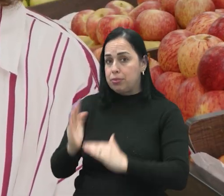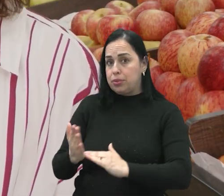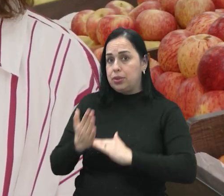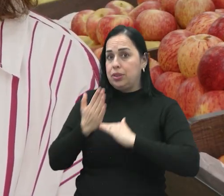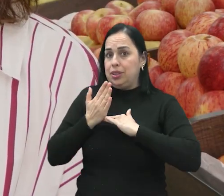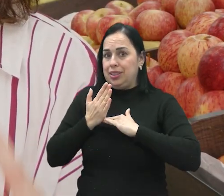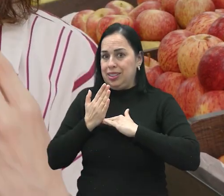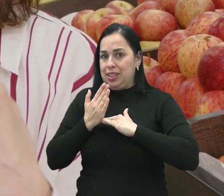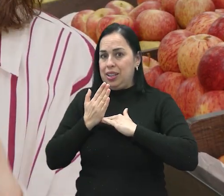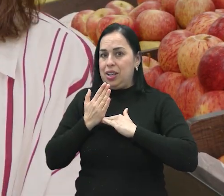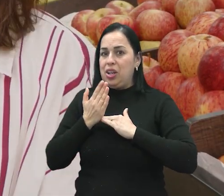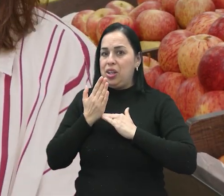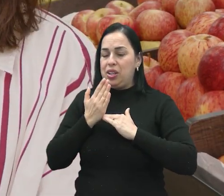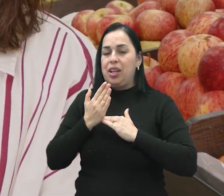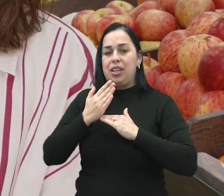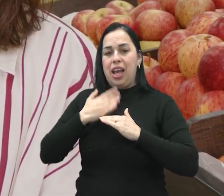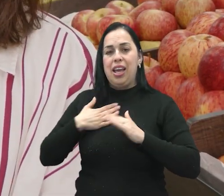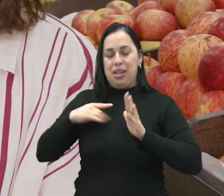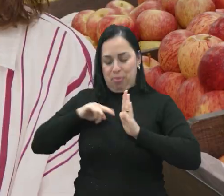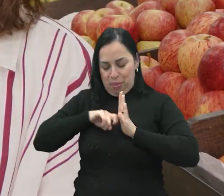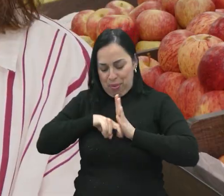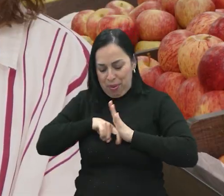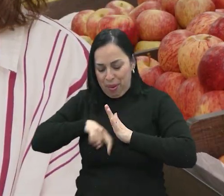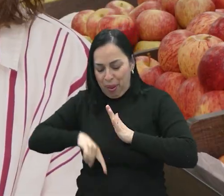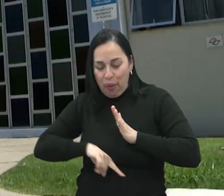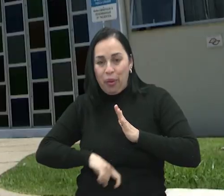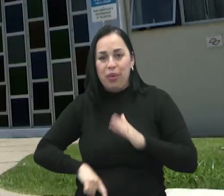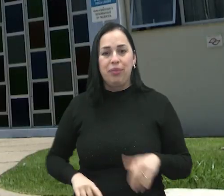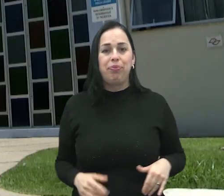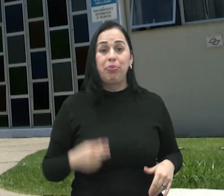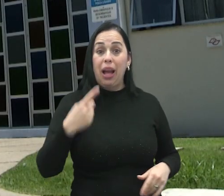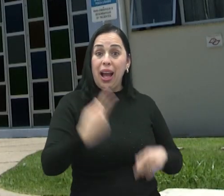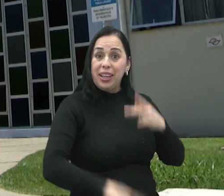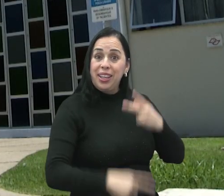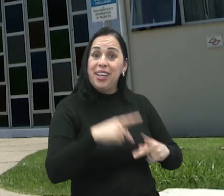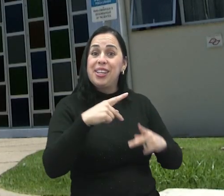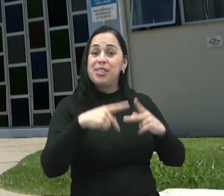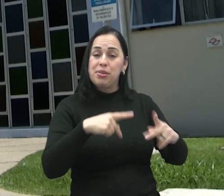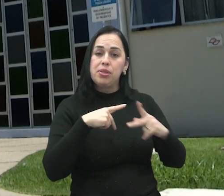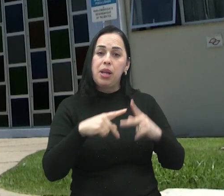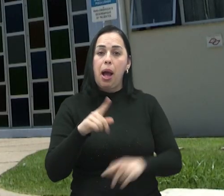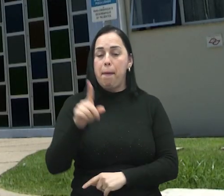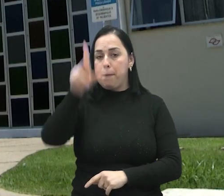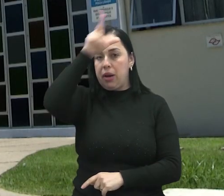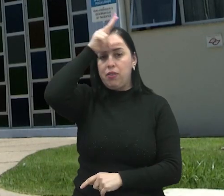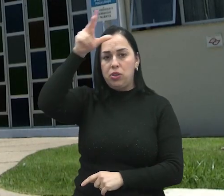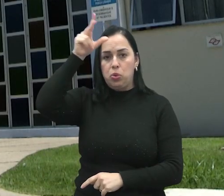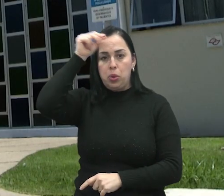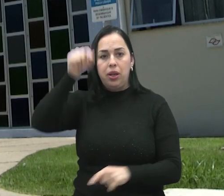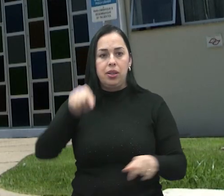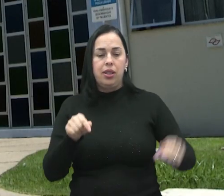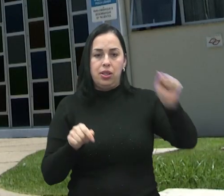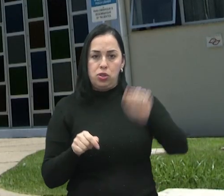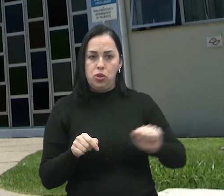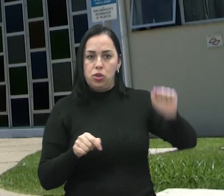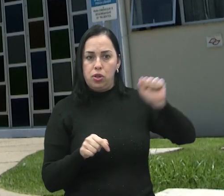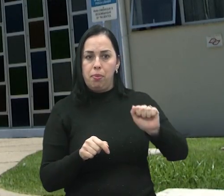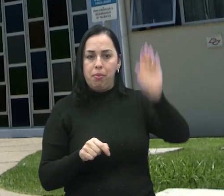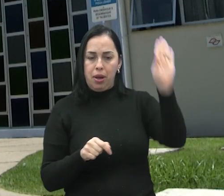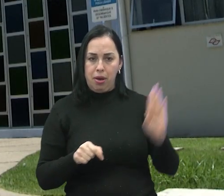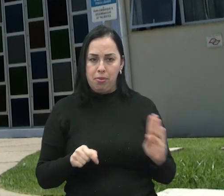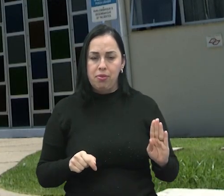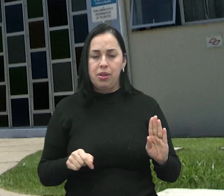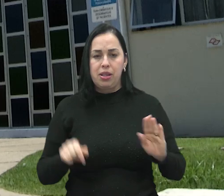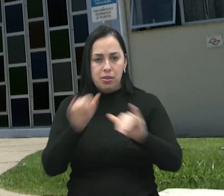principais para alimentar boas bactérias no nosso intestino. Em São José dos Campos, a Prefeitura e a Associação Brasileira para